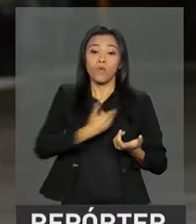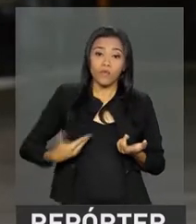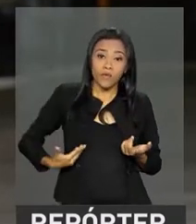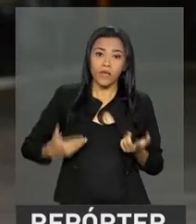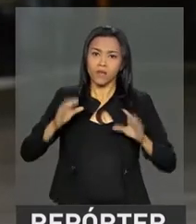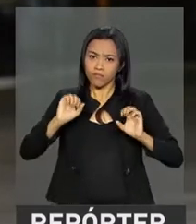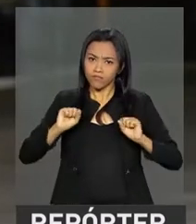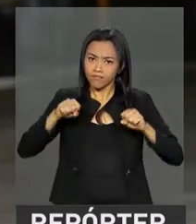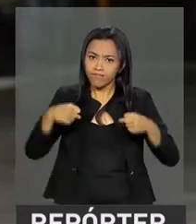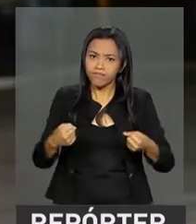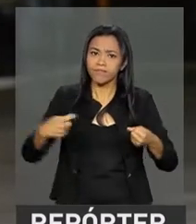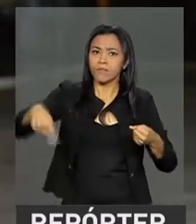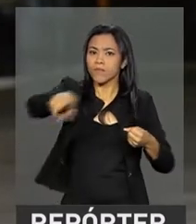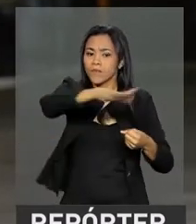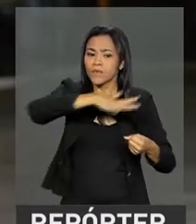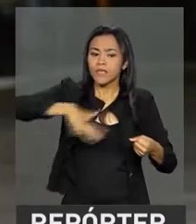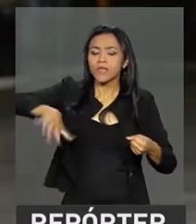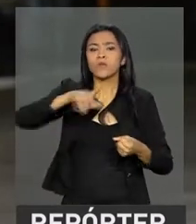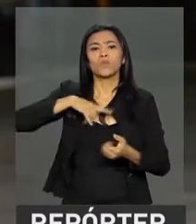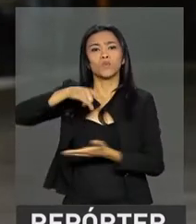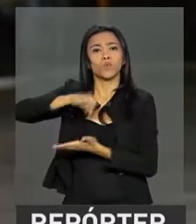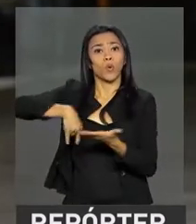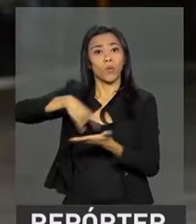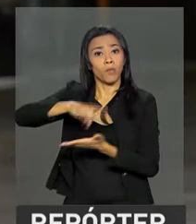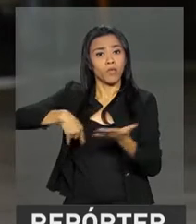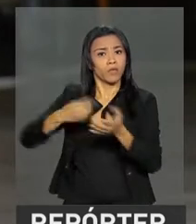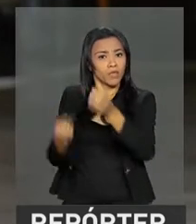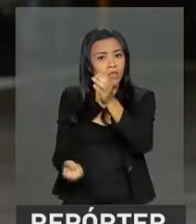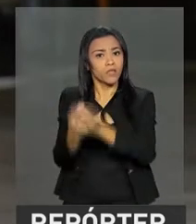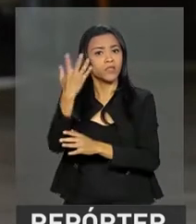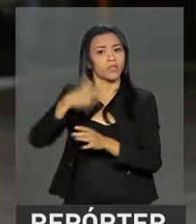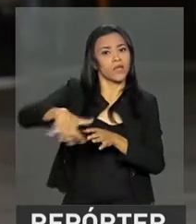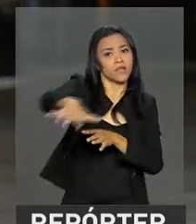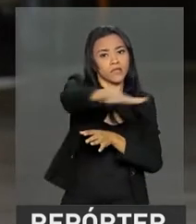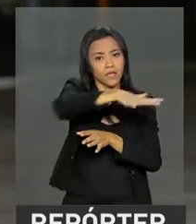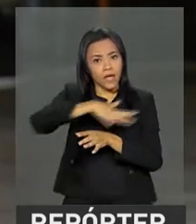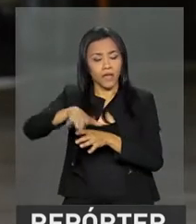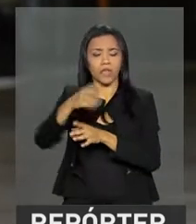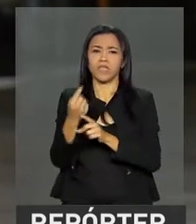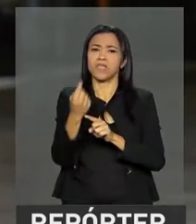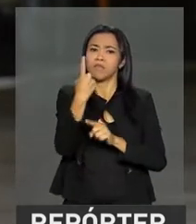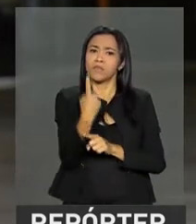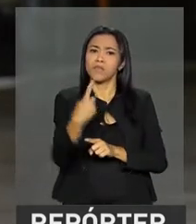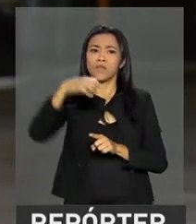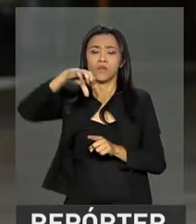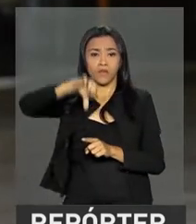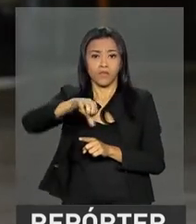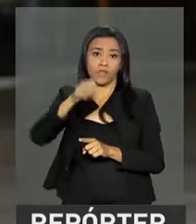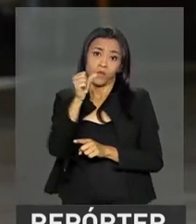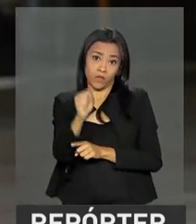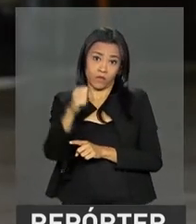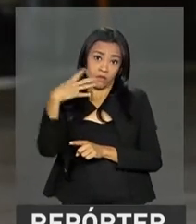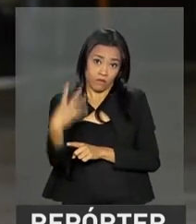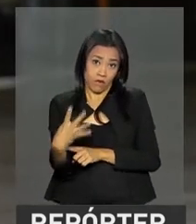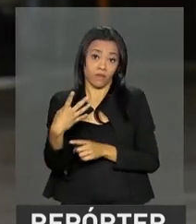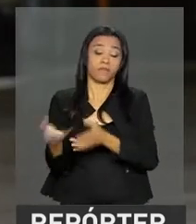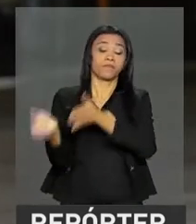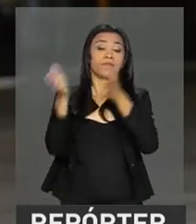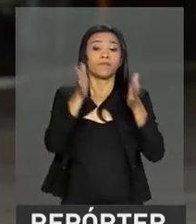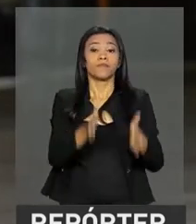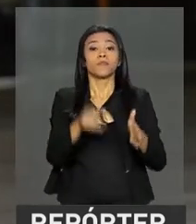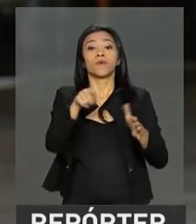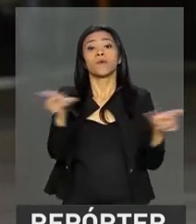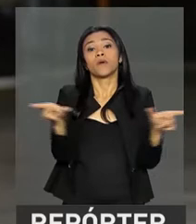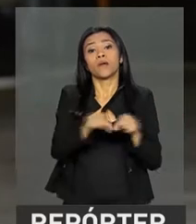documento que instituiu a reserva em 1984 e uma nota divulgada ontem o ministério de minas e